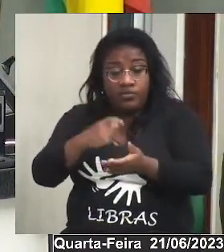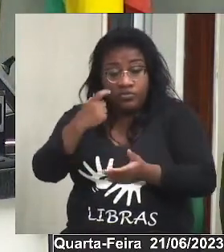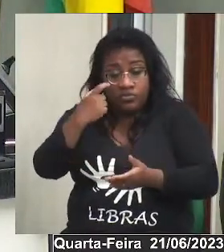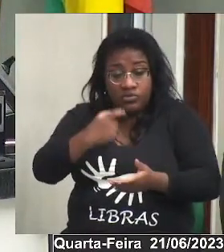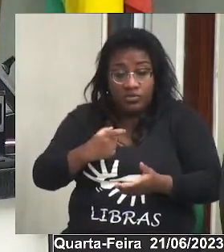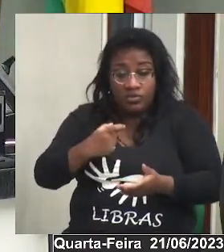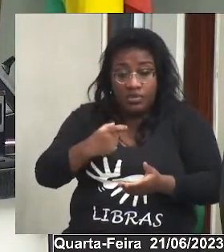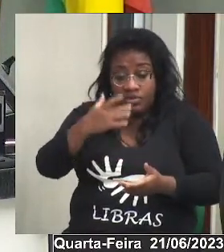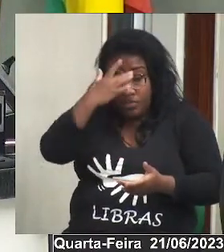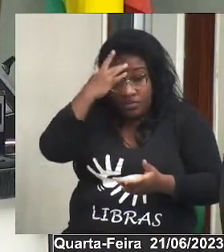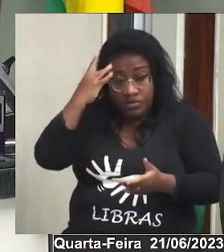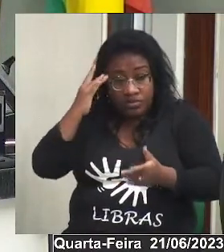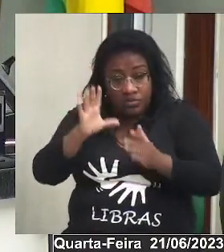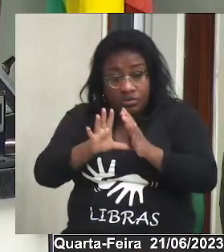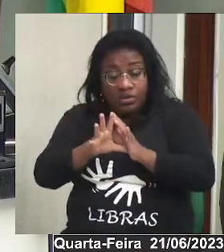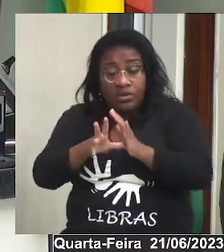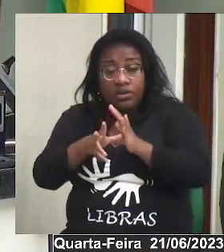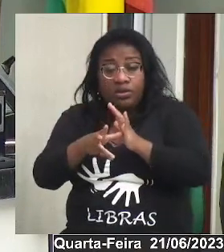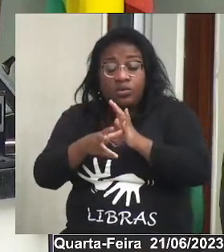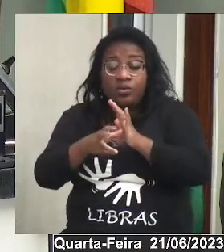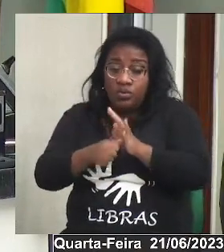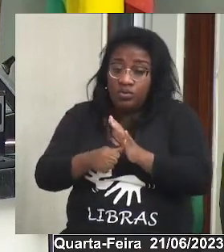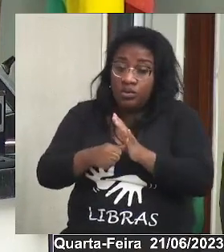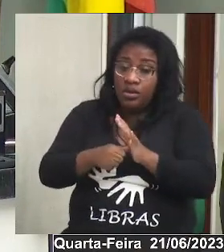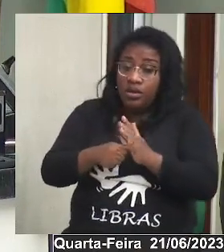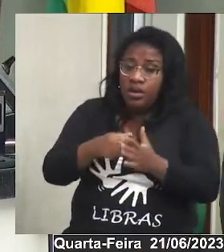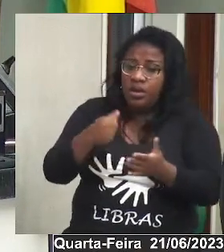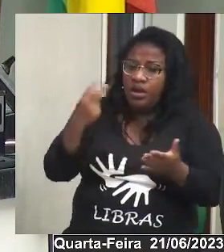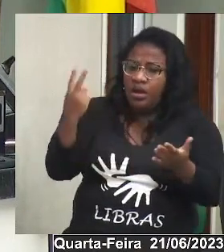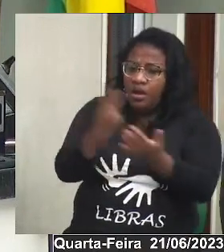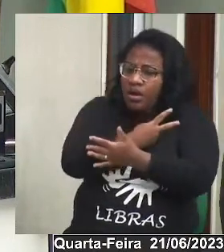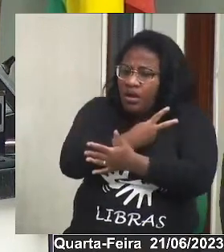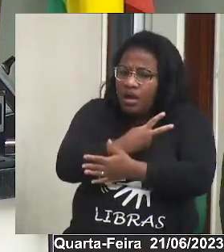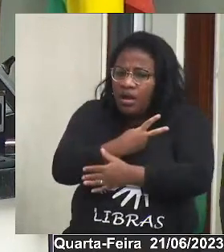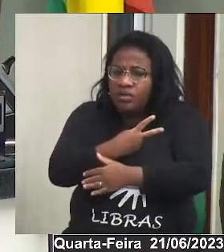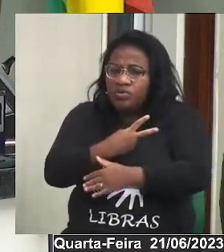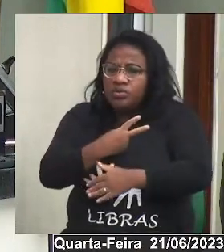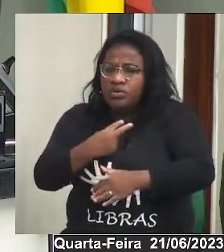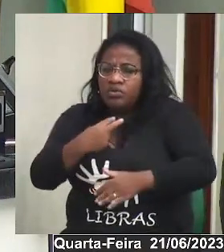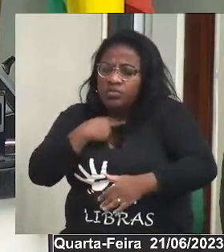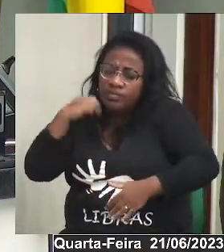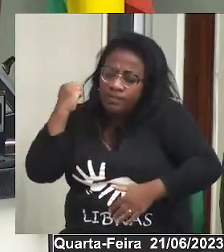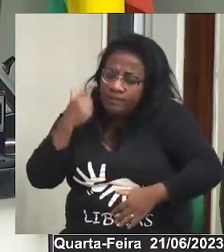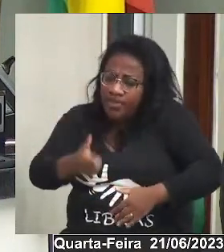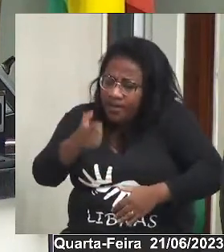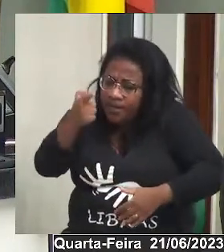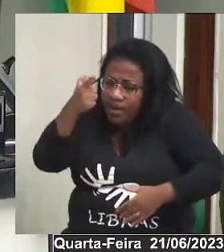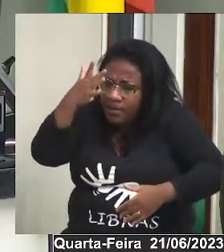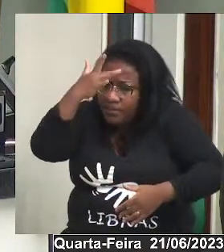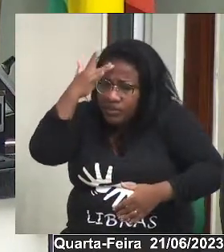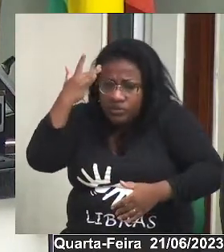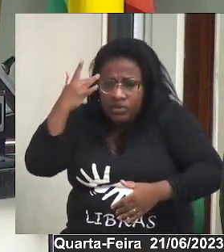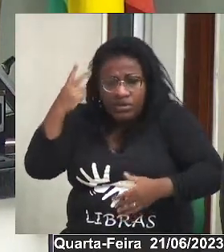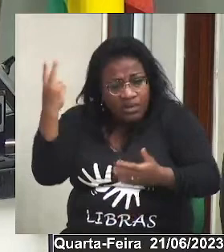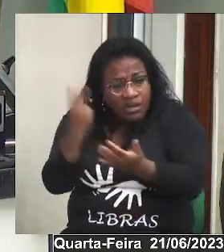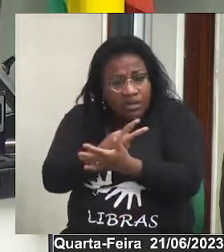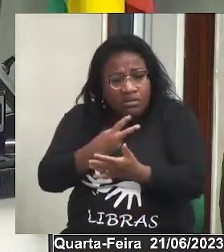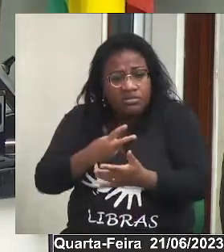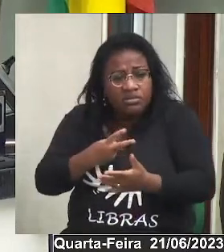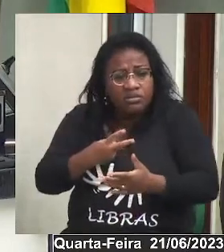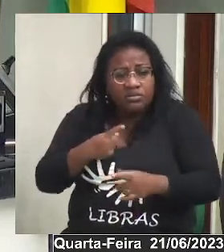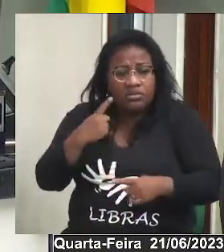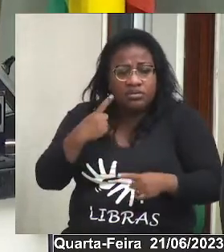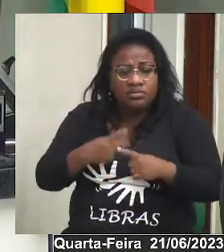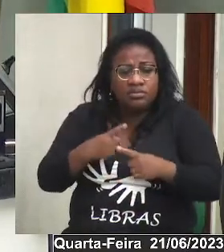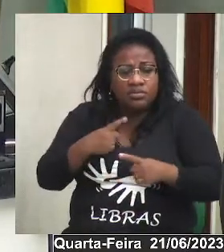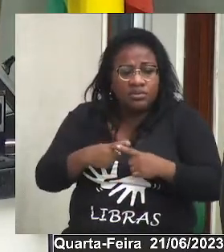dele. Porque um cara que rouba, isso é o caráter dele. O cara que tira a vida de alguém é um caráter dele. Não é porque